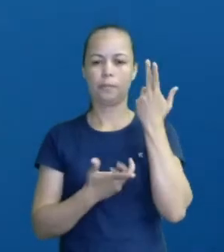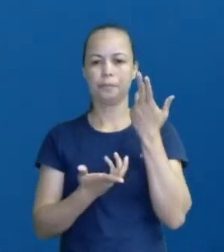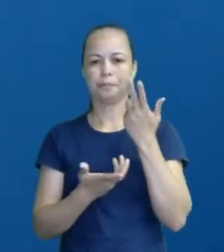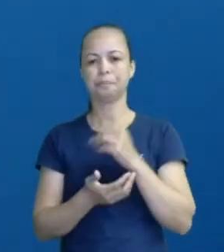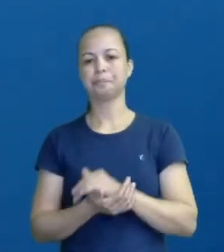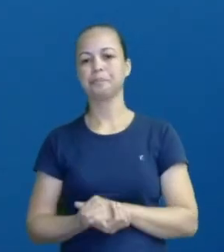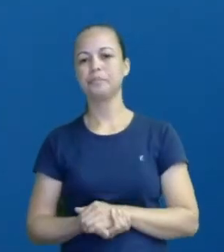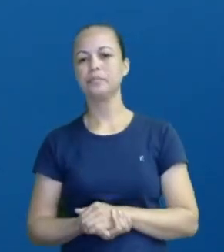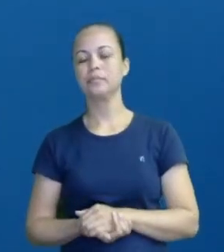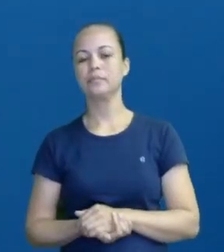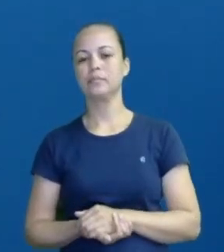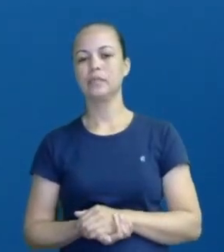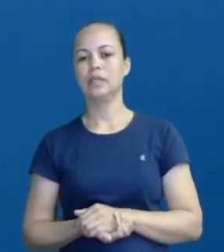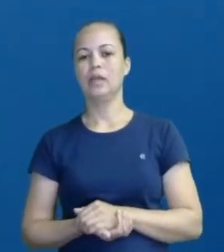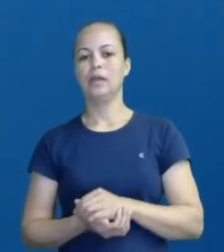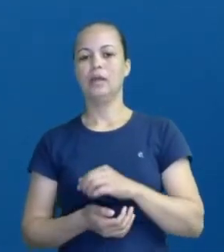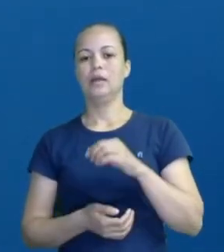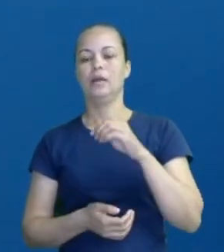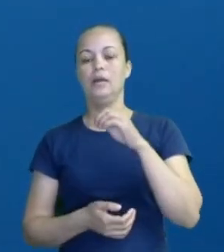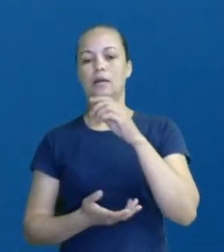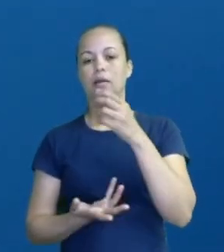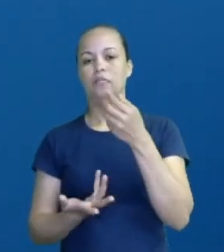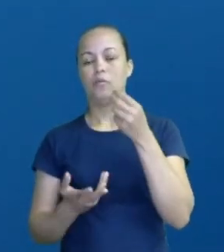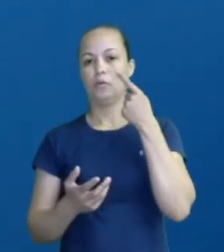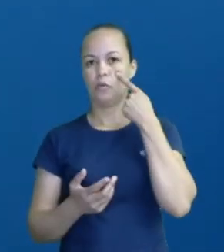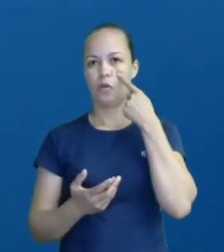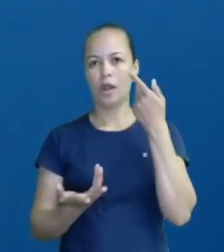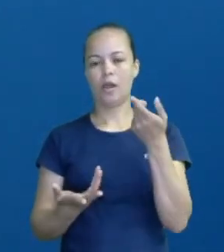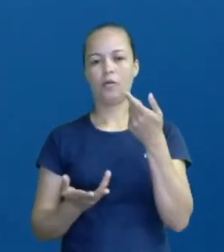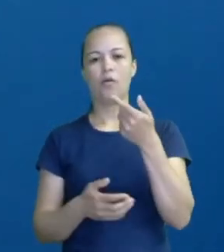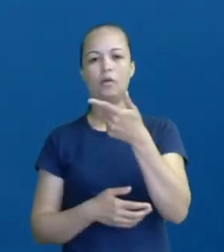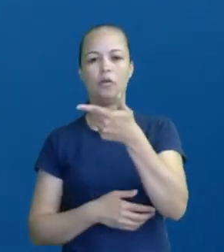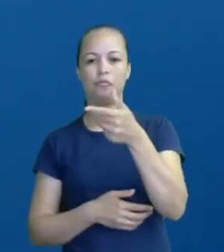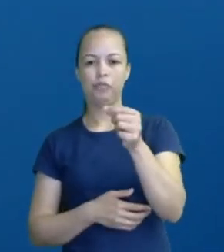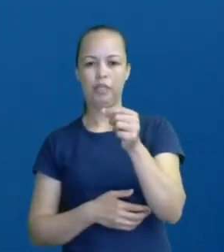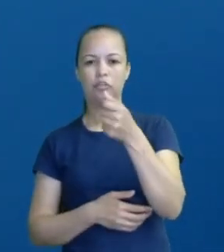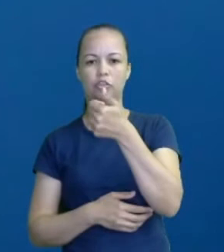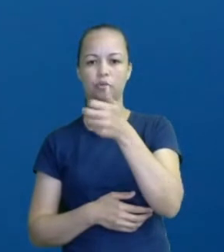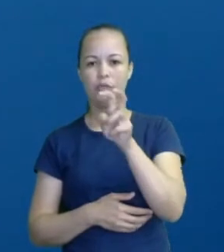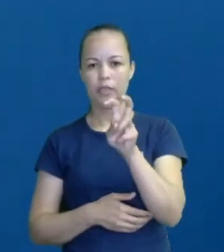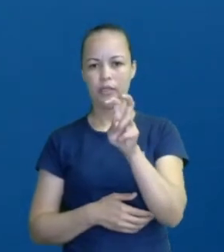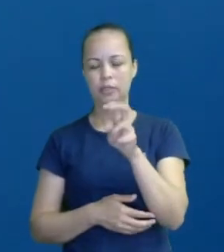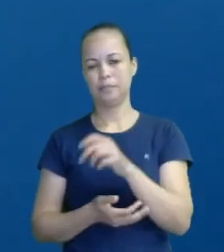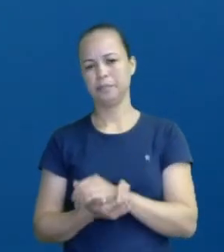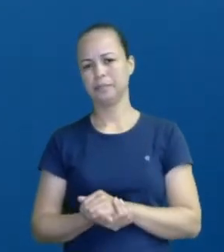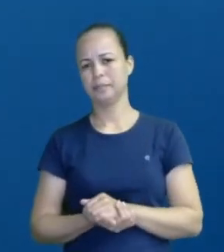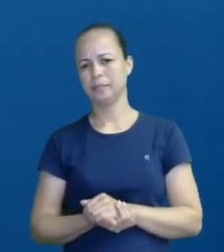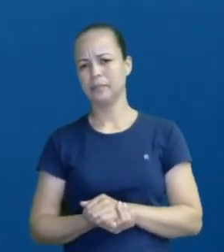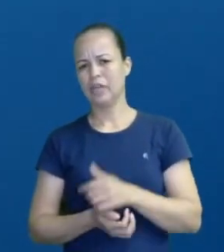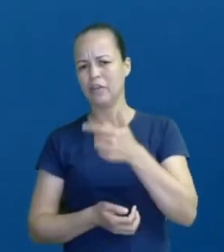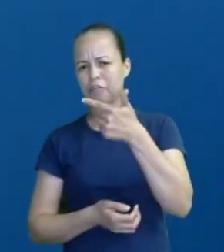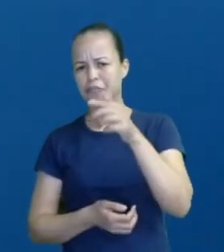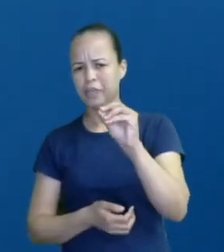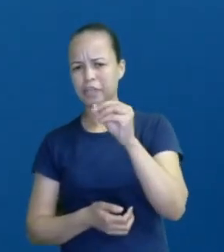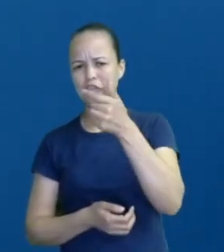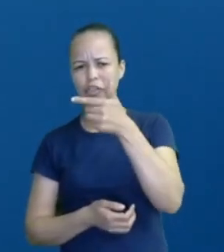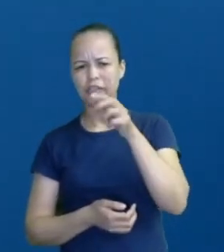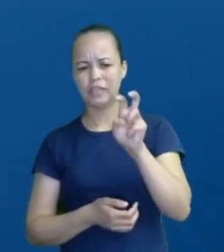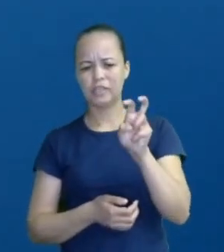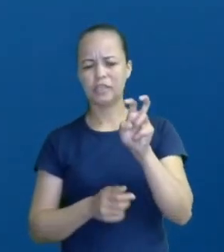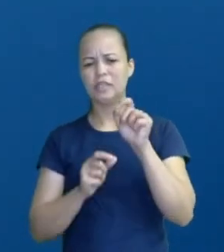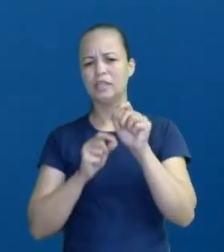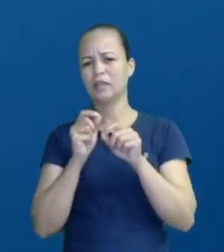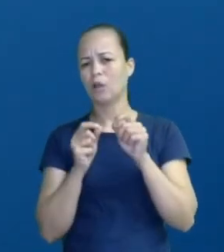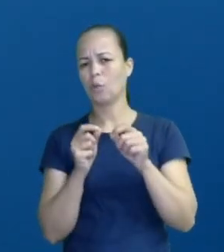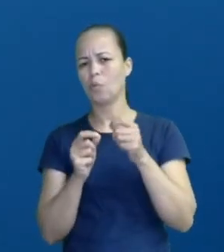para o 20 e o 15. Na listinha do 20 e na listinha do 15, qual é